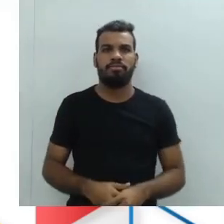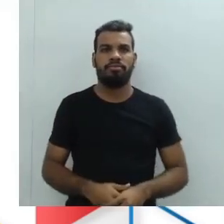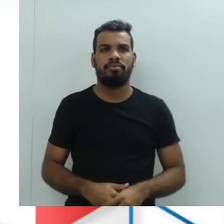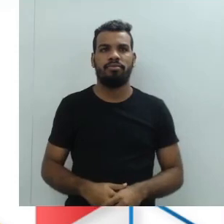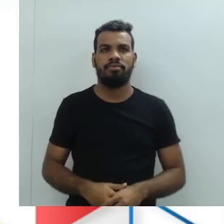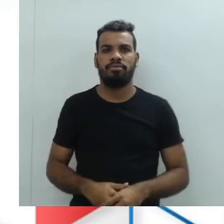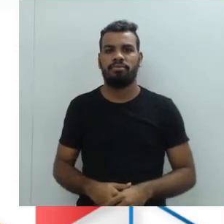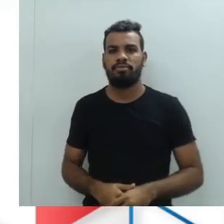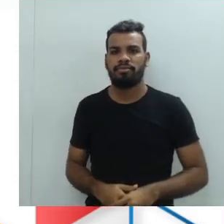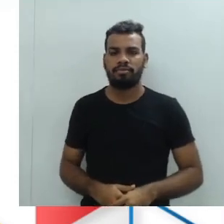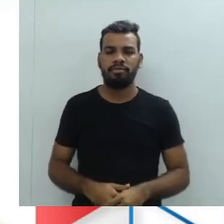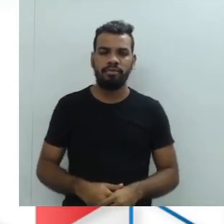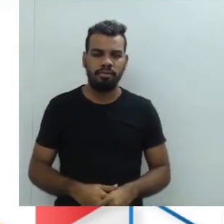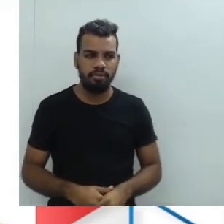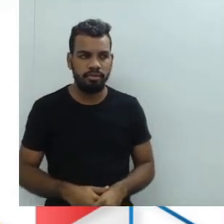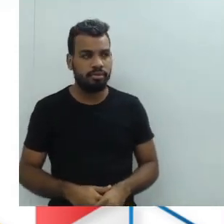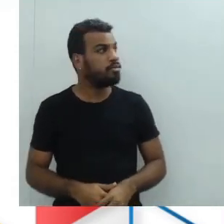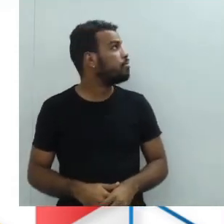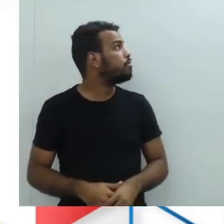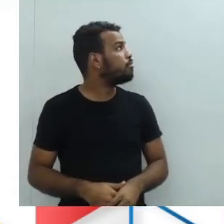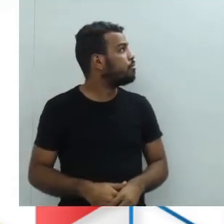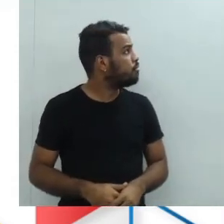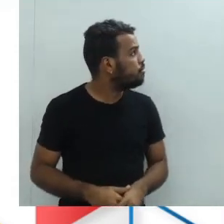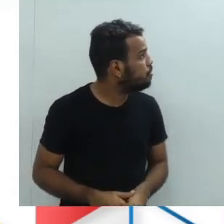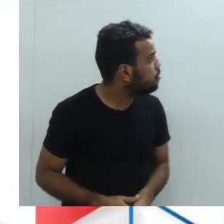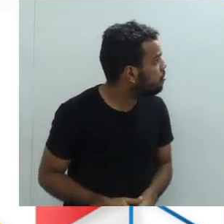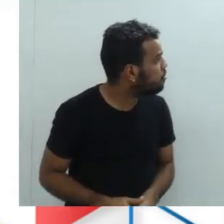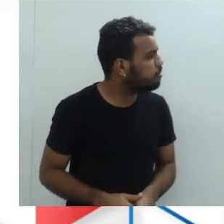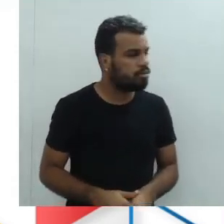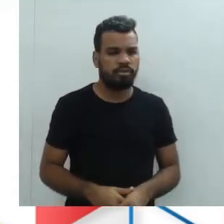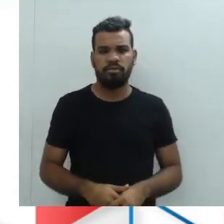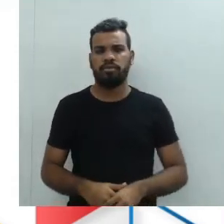Aí eu tenho aqui as referências biográficas, né?